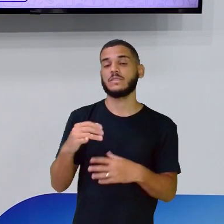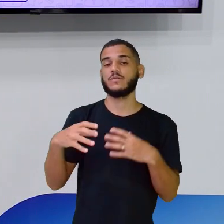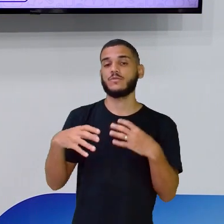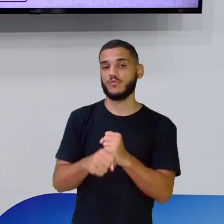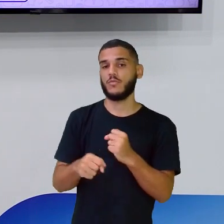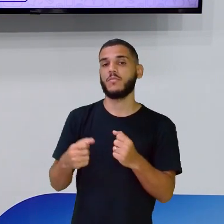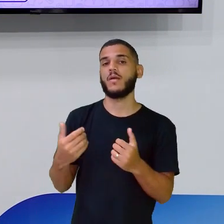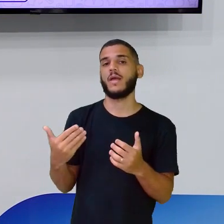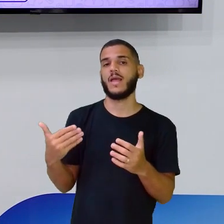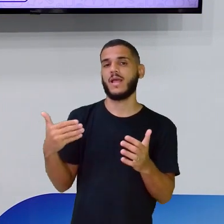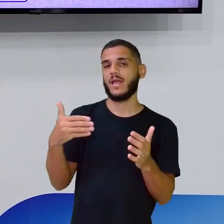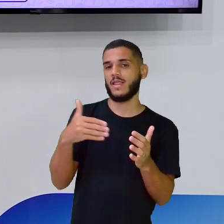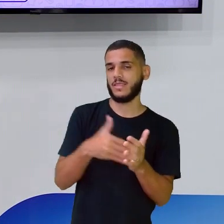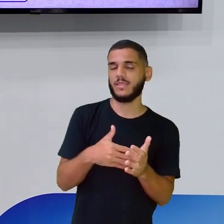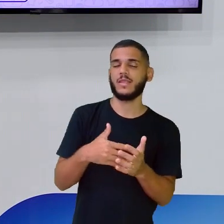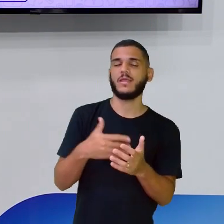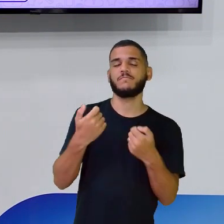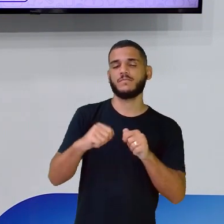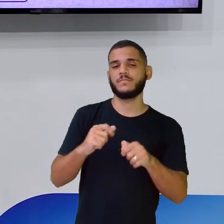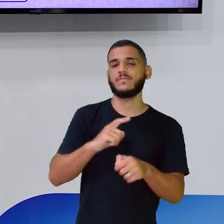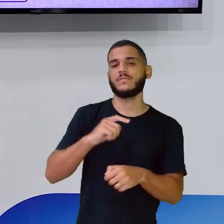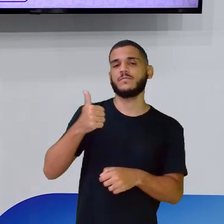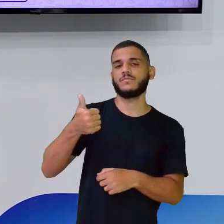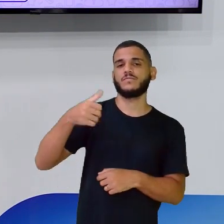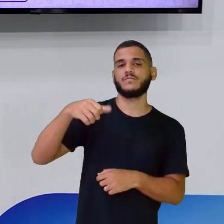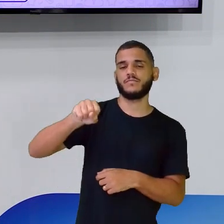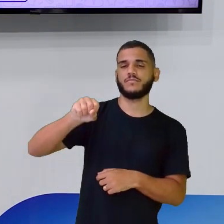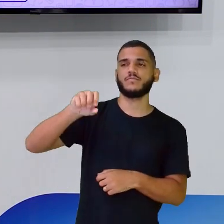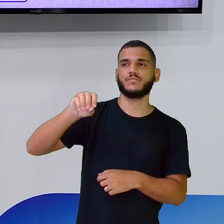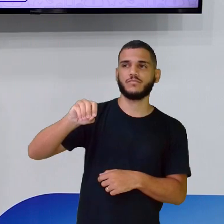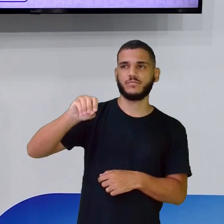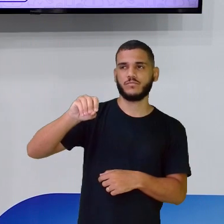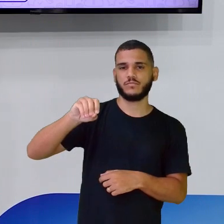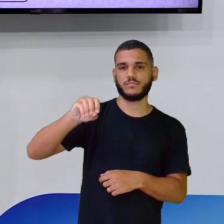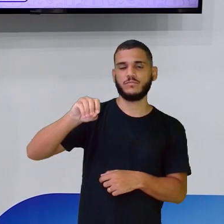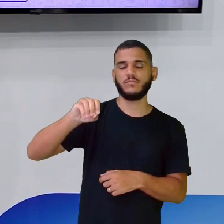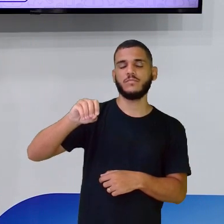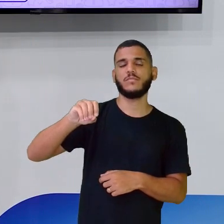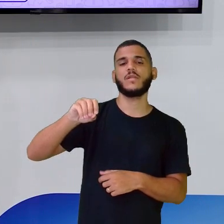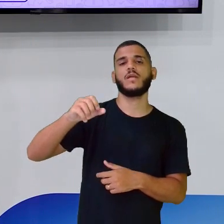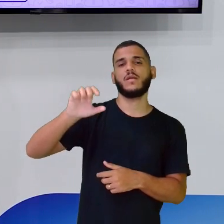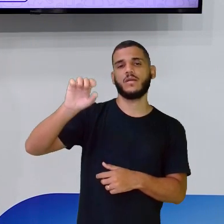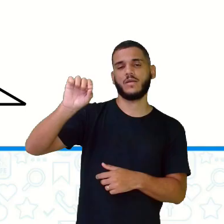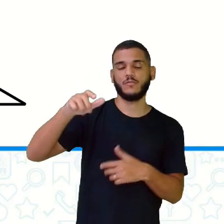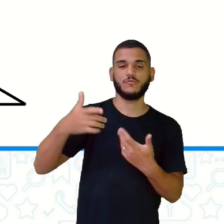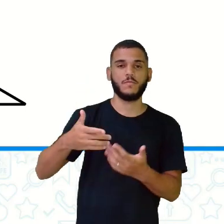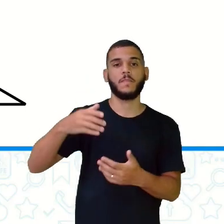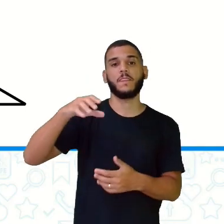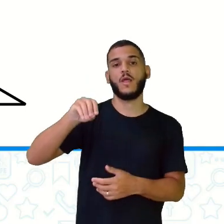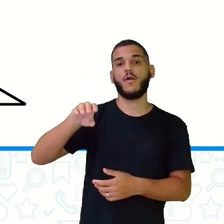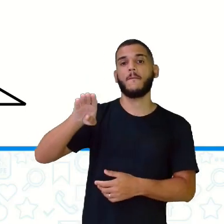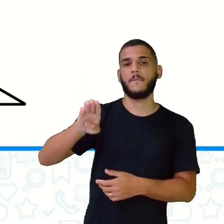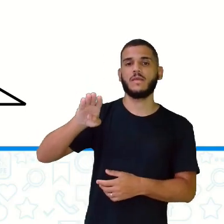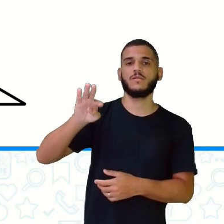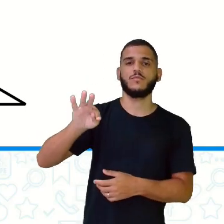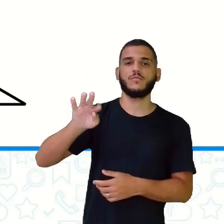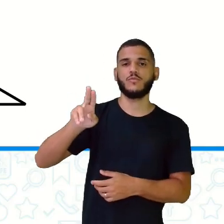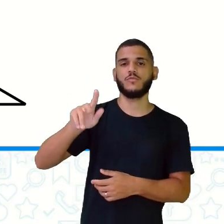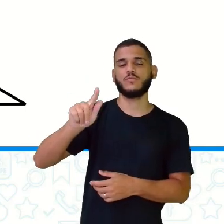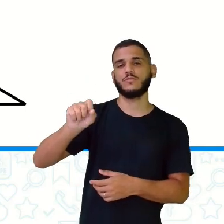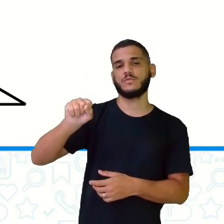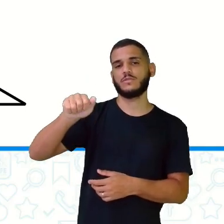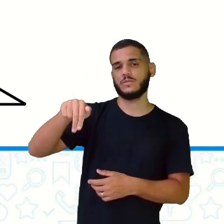os 180 graus. E o obtusângulo possui um ângulo com medida